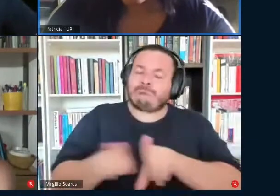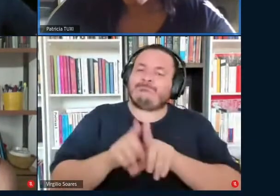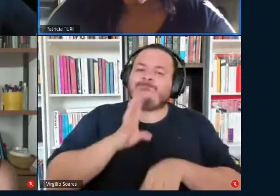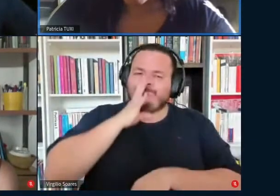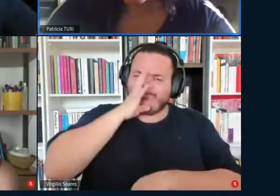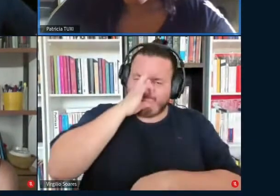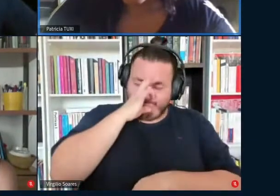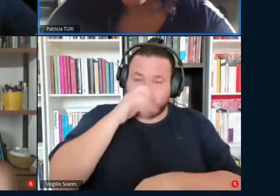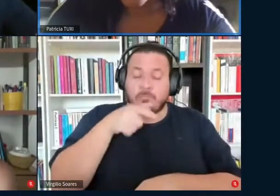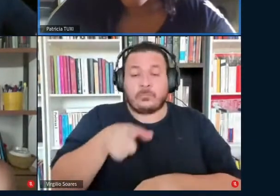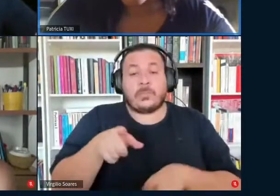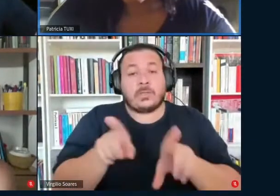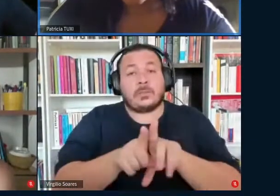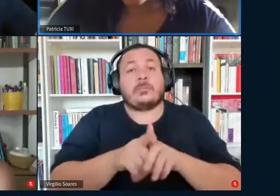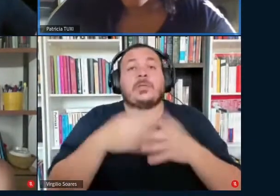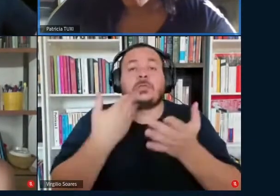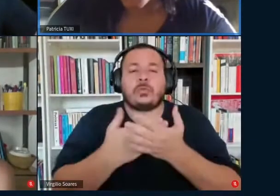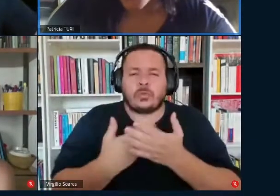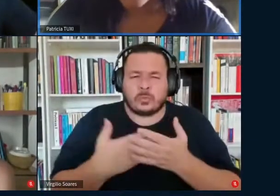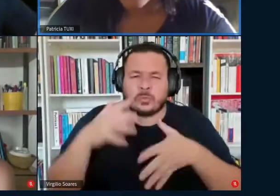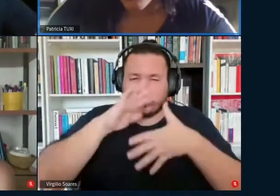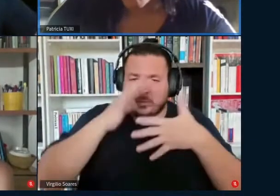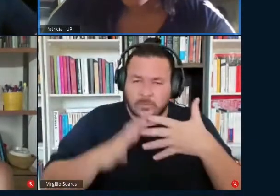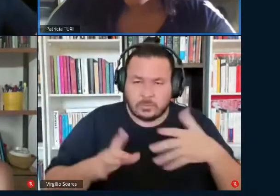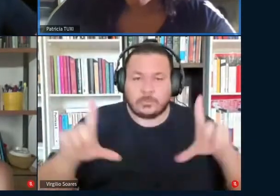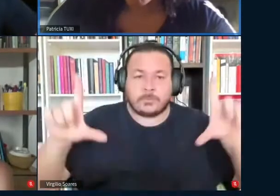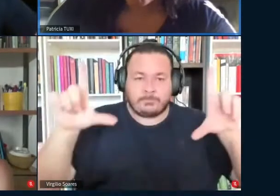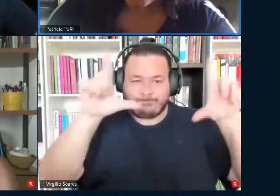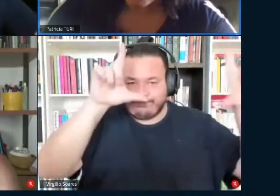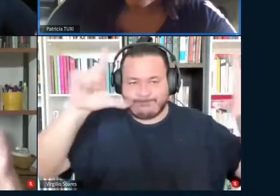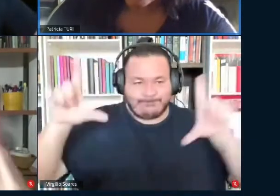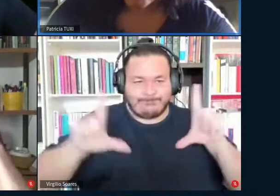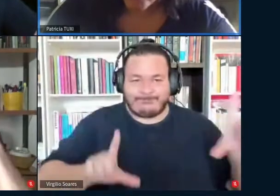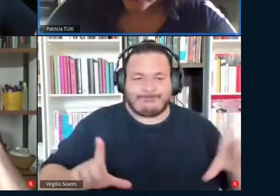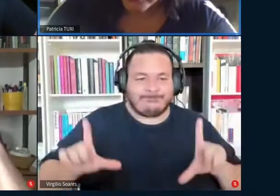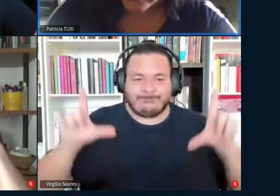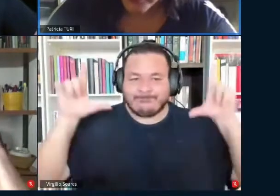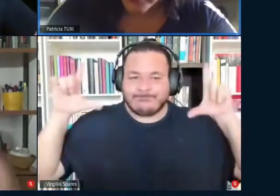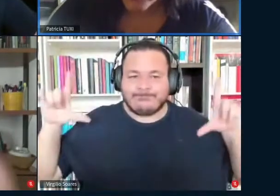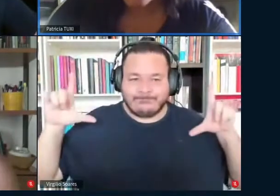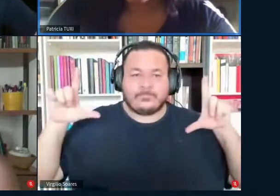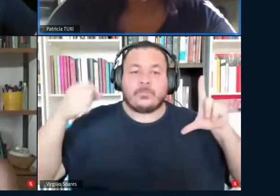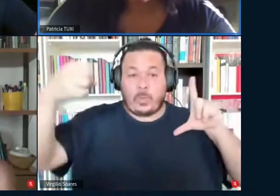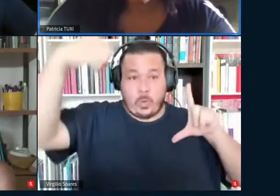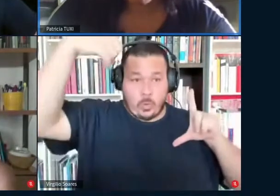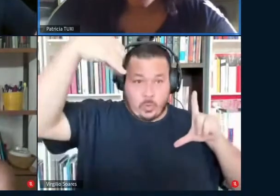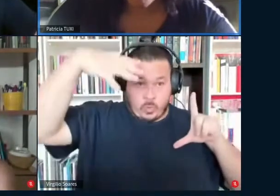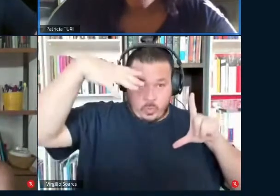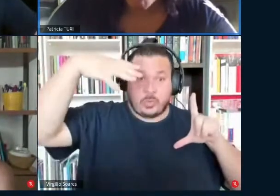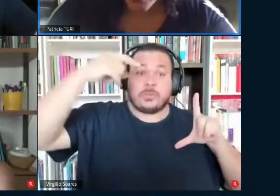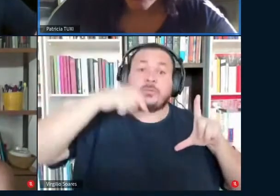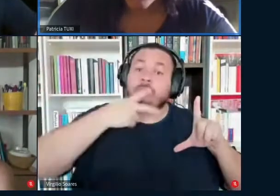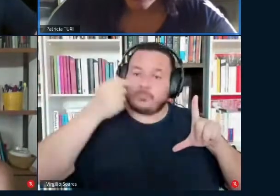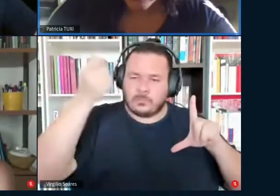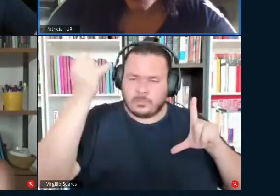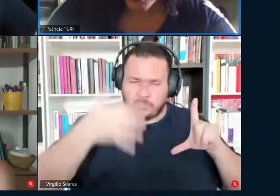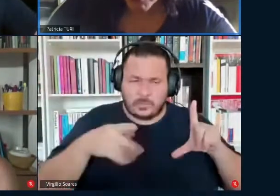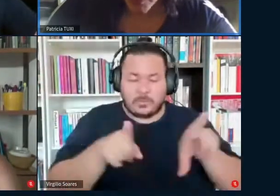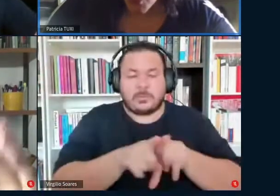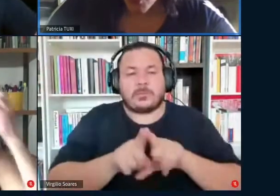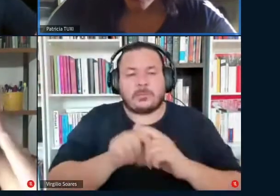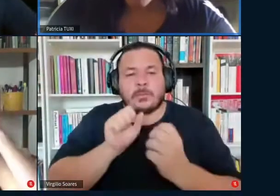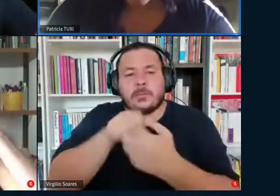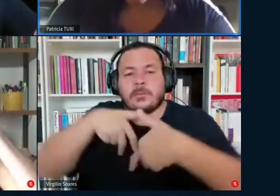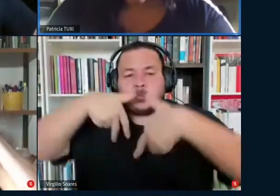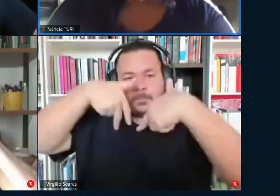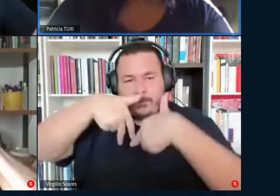de Libras, como enquadramento de câmera, iluminação, você deu uma importância grande sobre o efeito espelho, que você